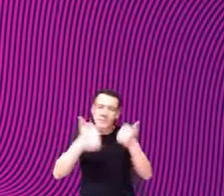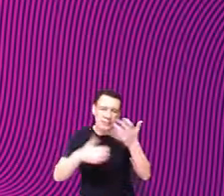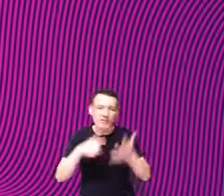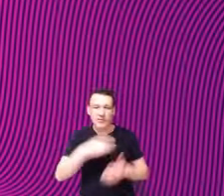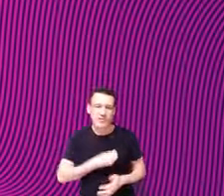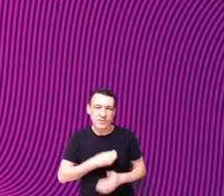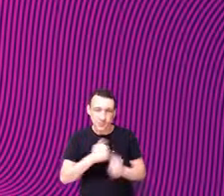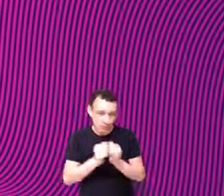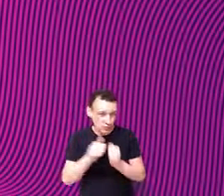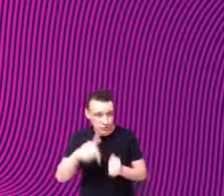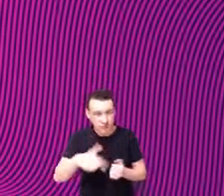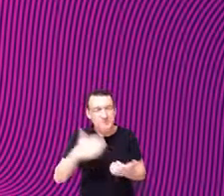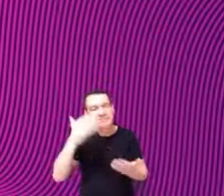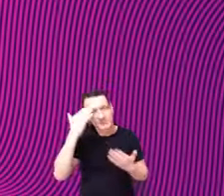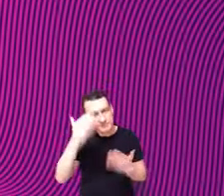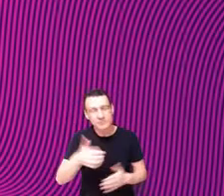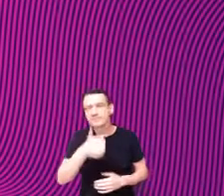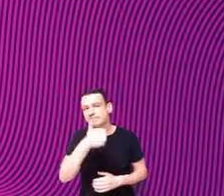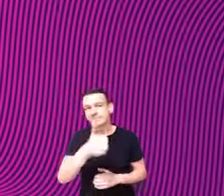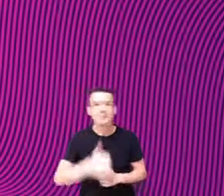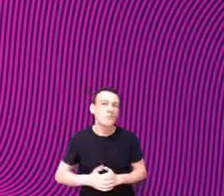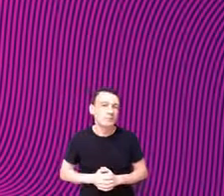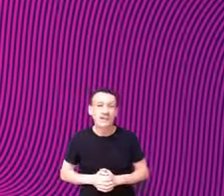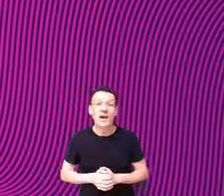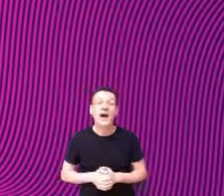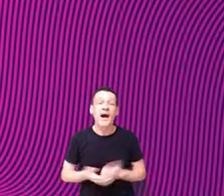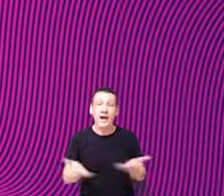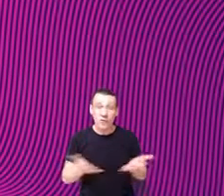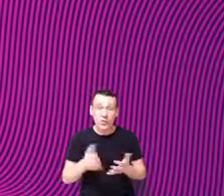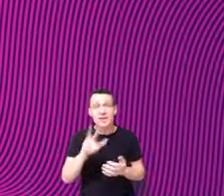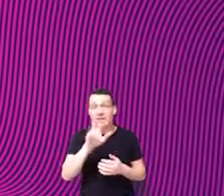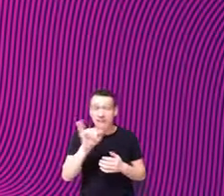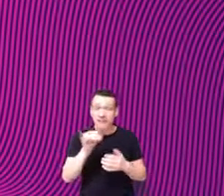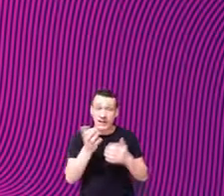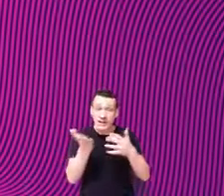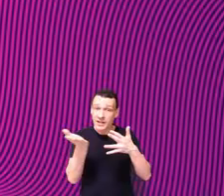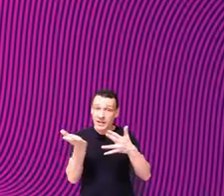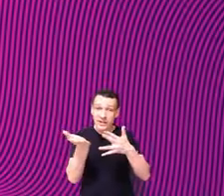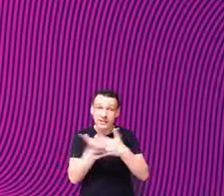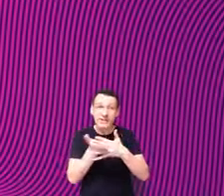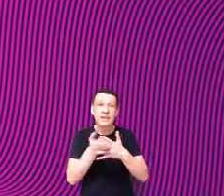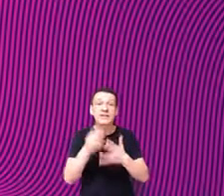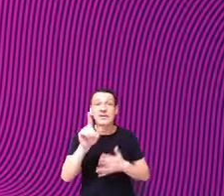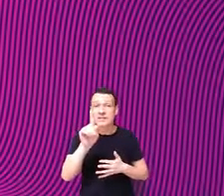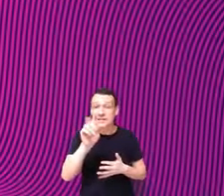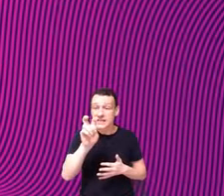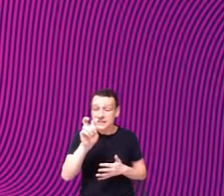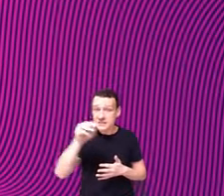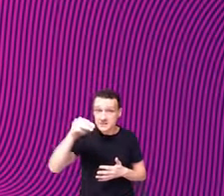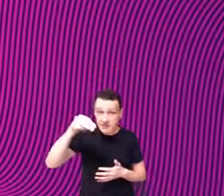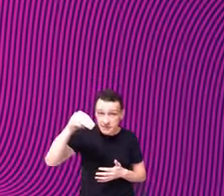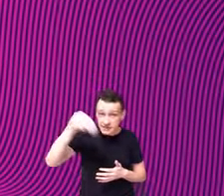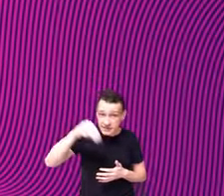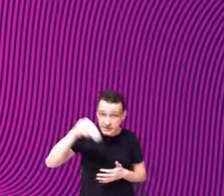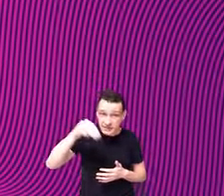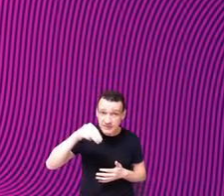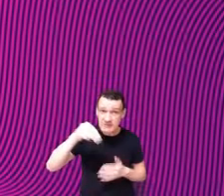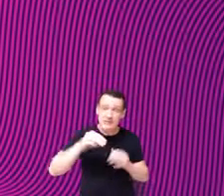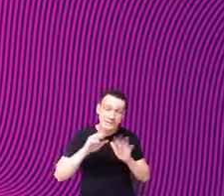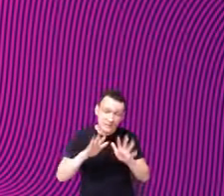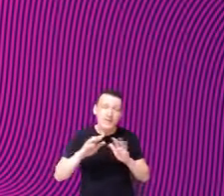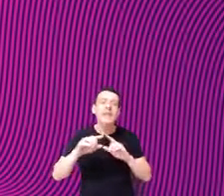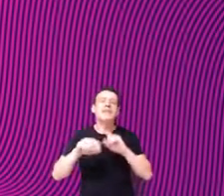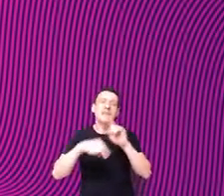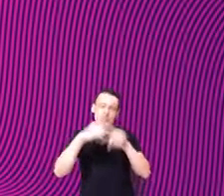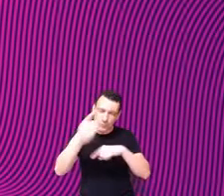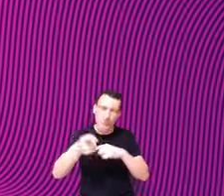gente, e nós vamos entrar no intervalo de 15 minutos agora, pessoal, e depois nós vamos voltar para um segundo bloco